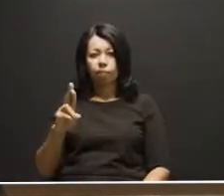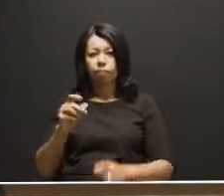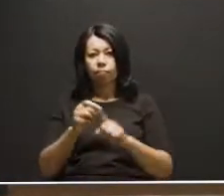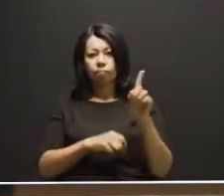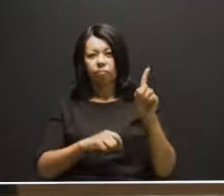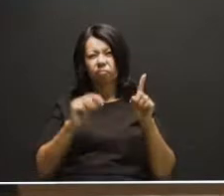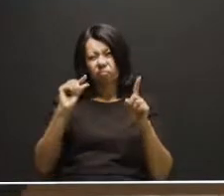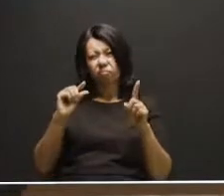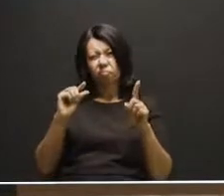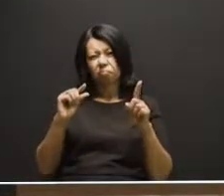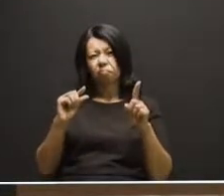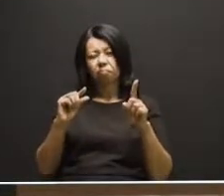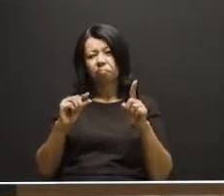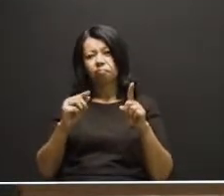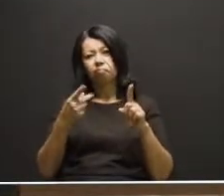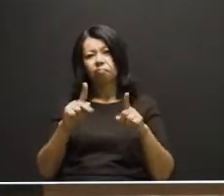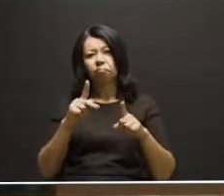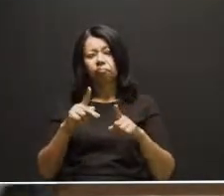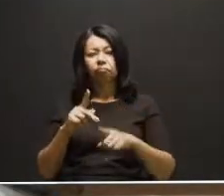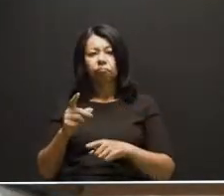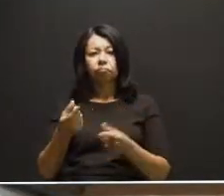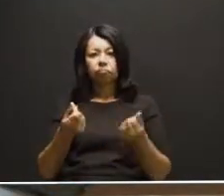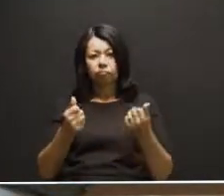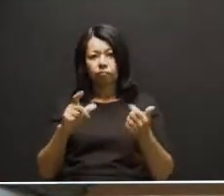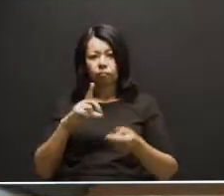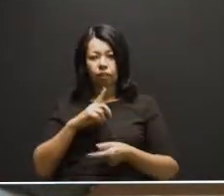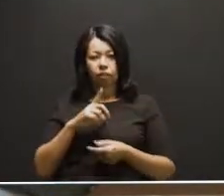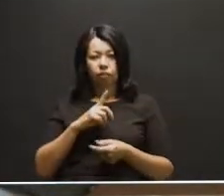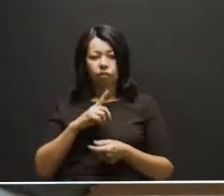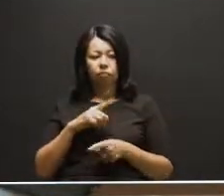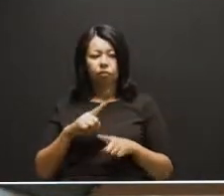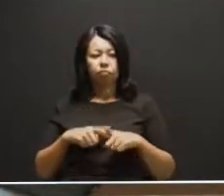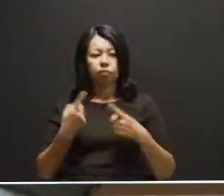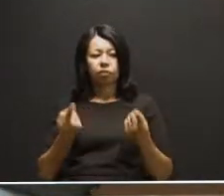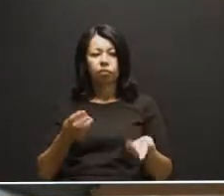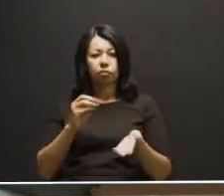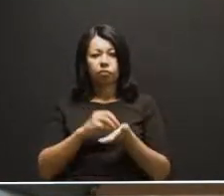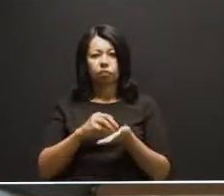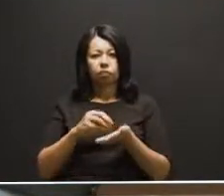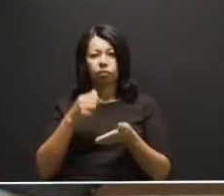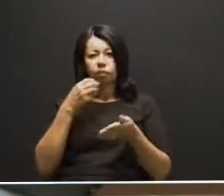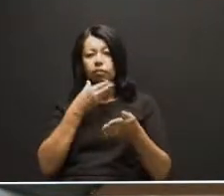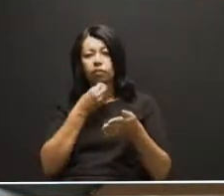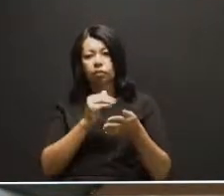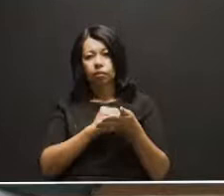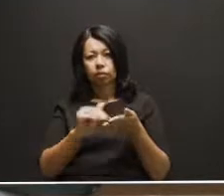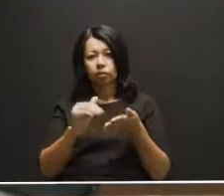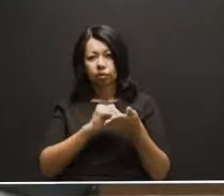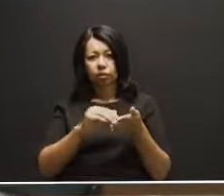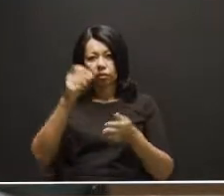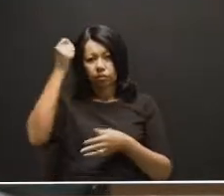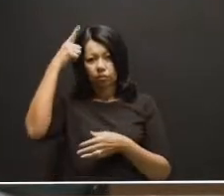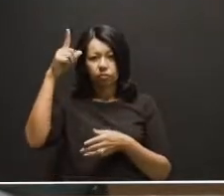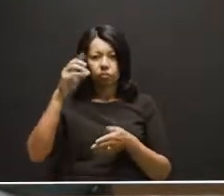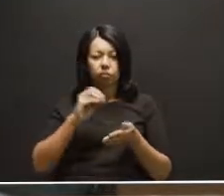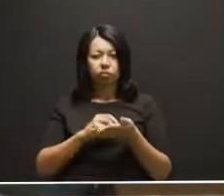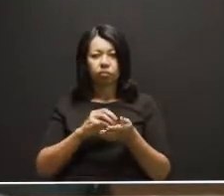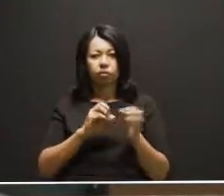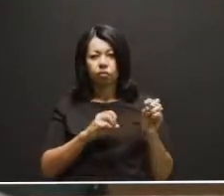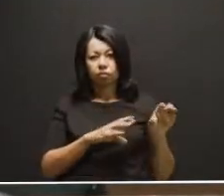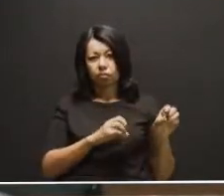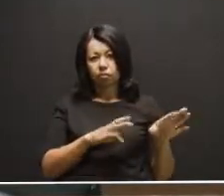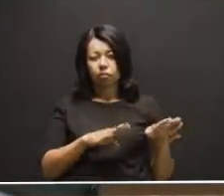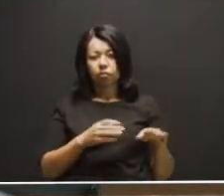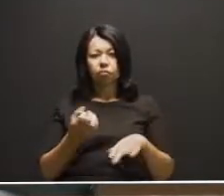sacrifício é esse arrecadação que nós temos mas infelizmente faltou a secretária de cultura falta a secretária de educação faltas